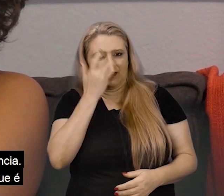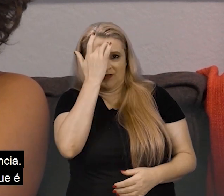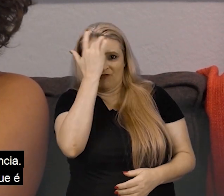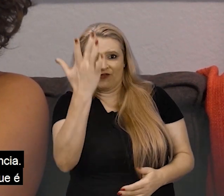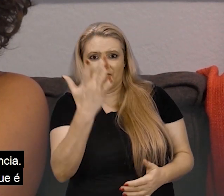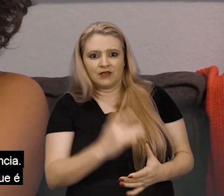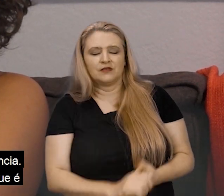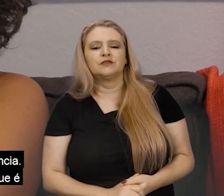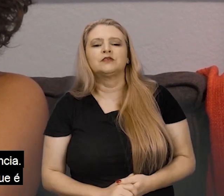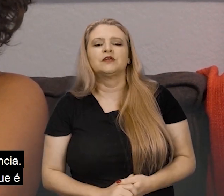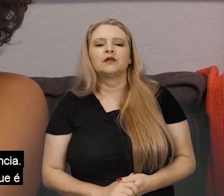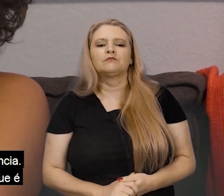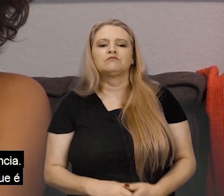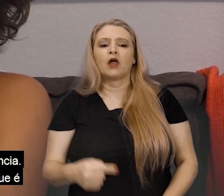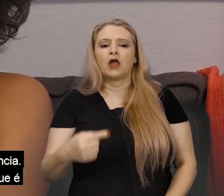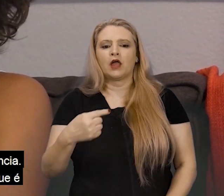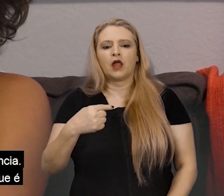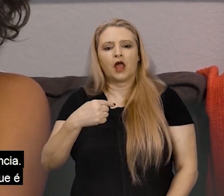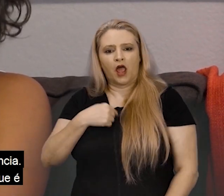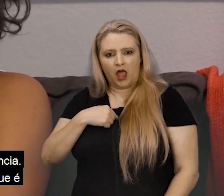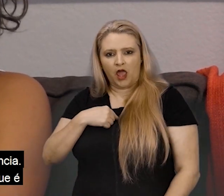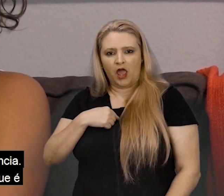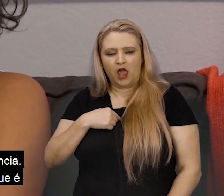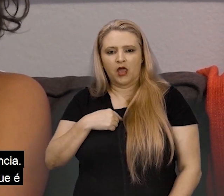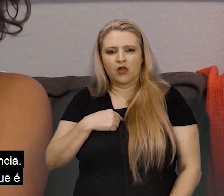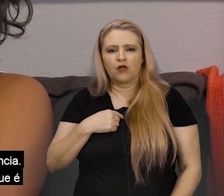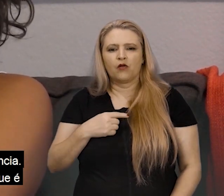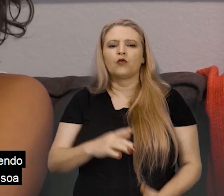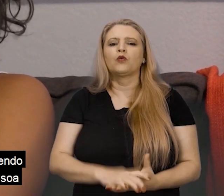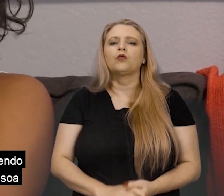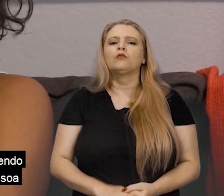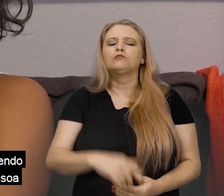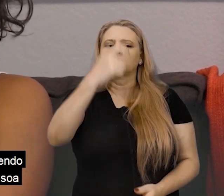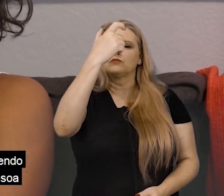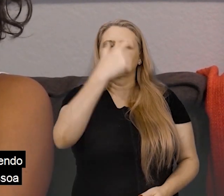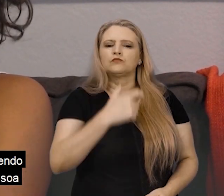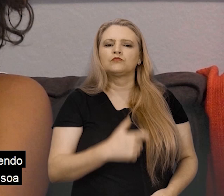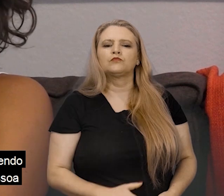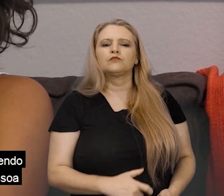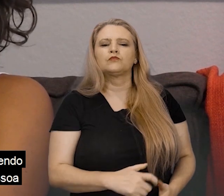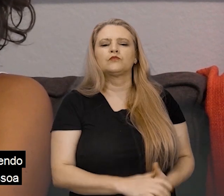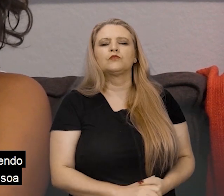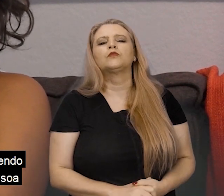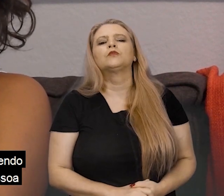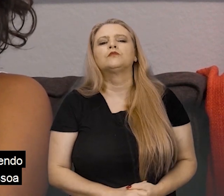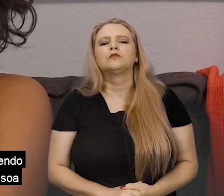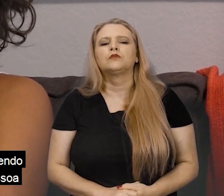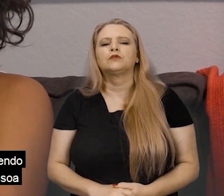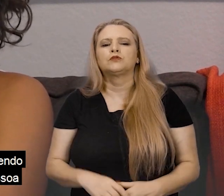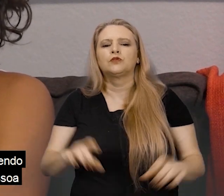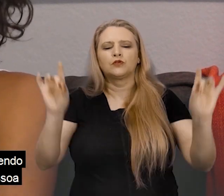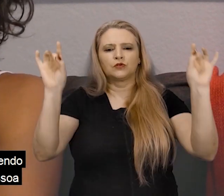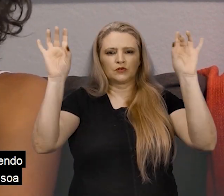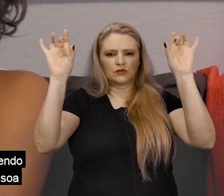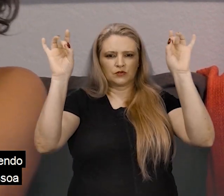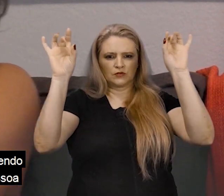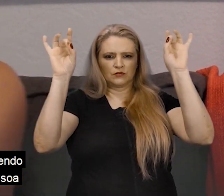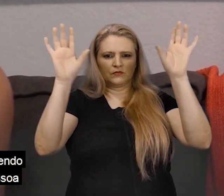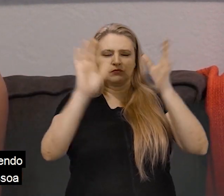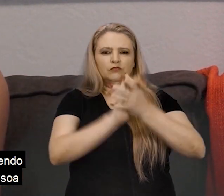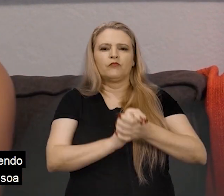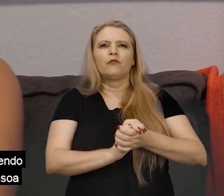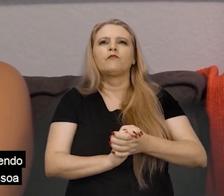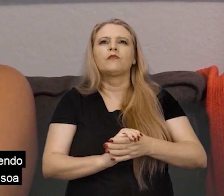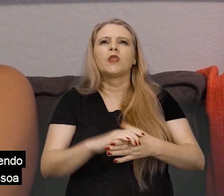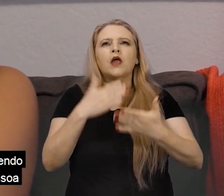Eu sou portadora de uma retinose pigmentar, que é uma doença degenerativa da retina. Eu fui